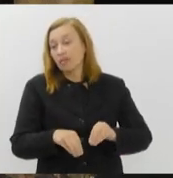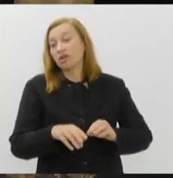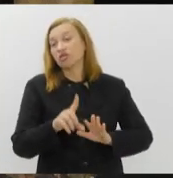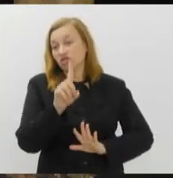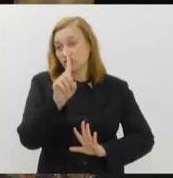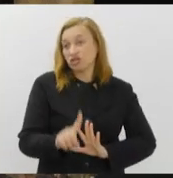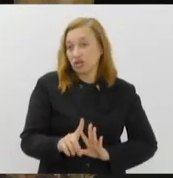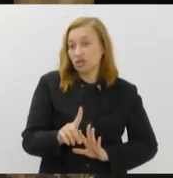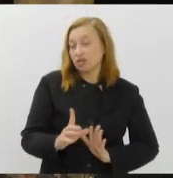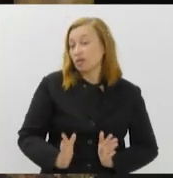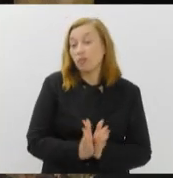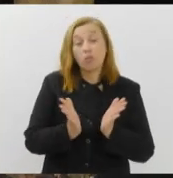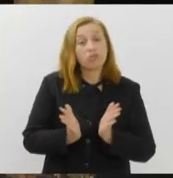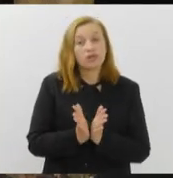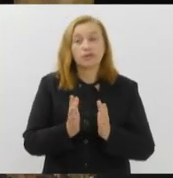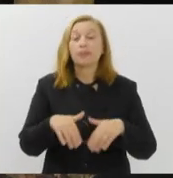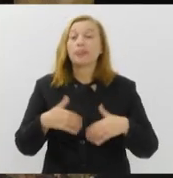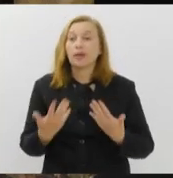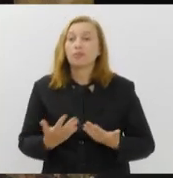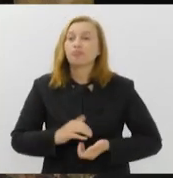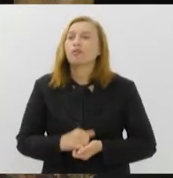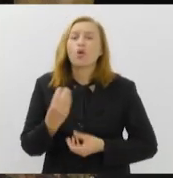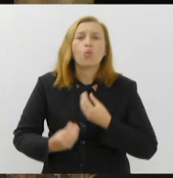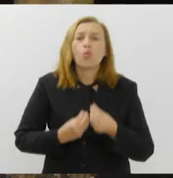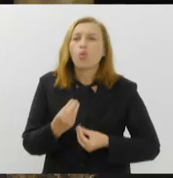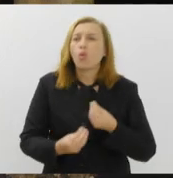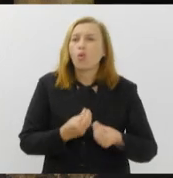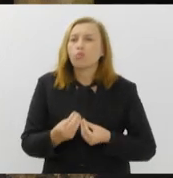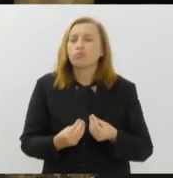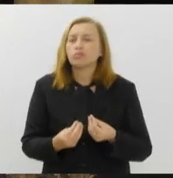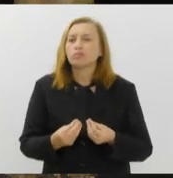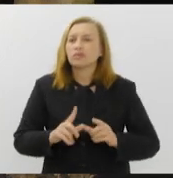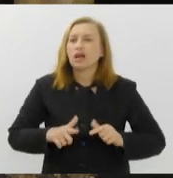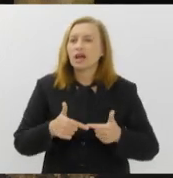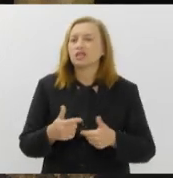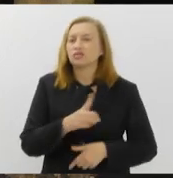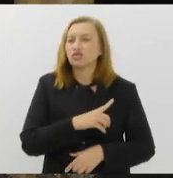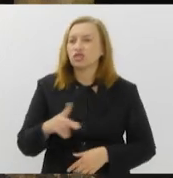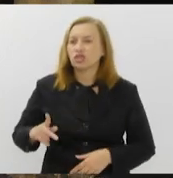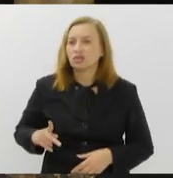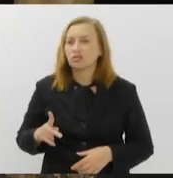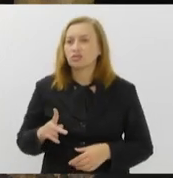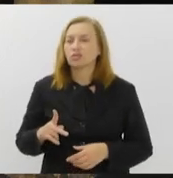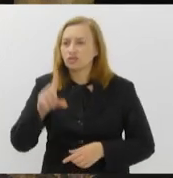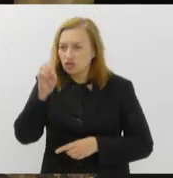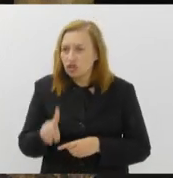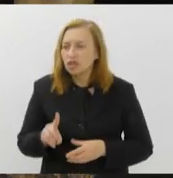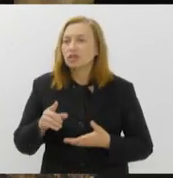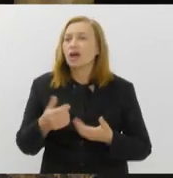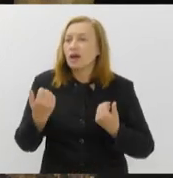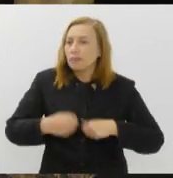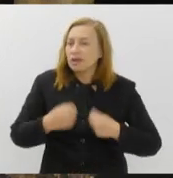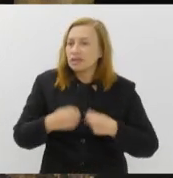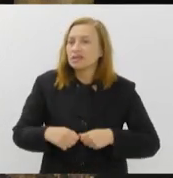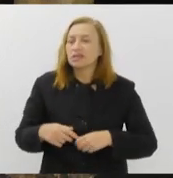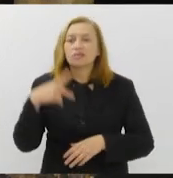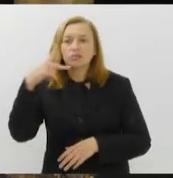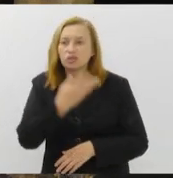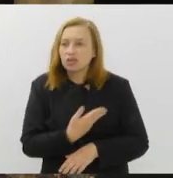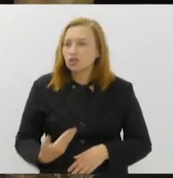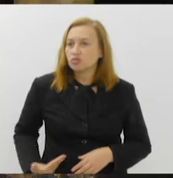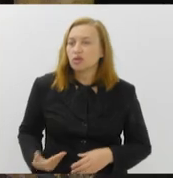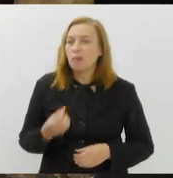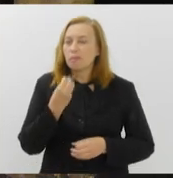a pobreza extrema. Mas, assim, como é que se concretiza um direito desses, né? A gente precisa de políticas públicas muito